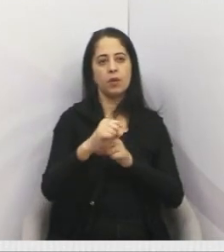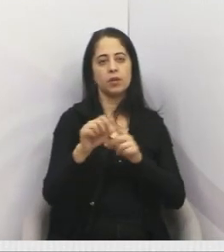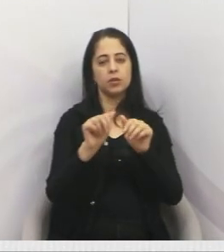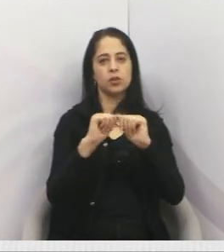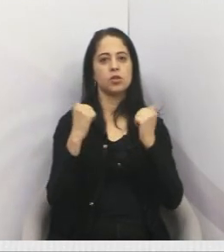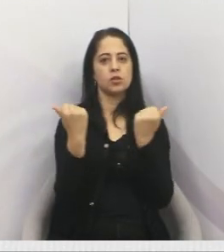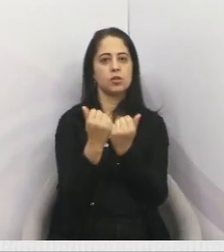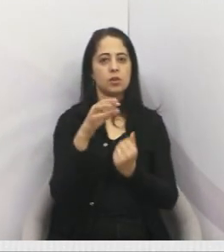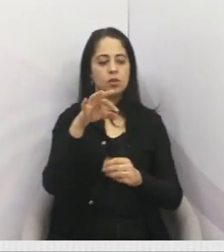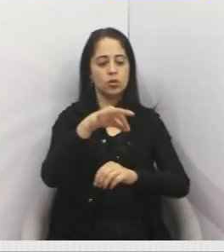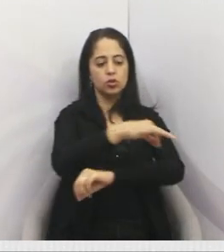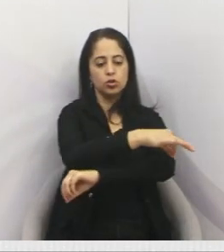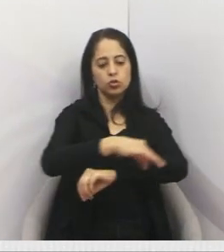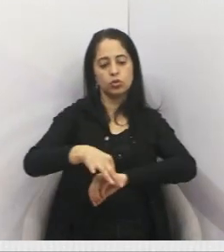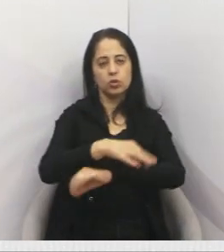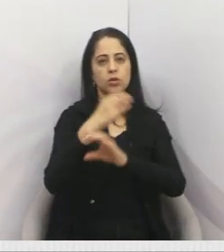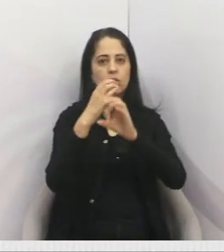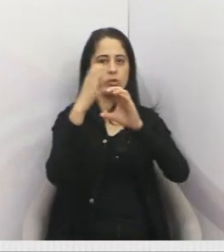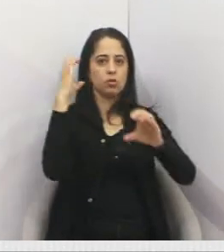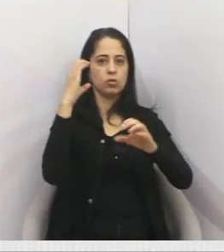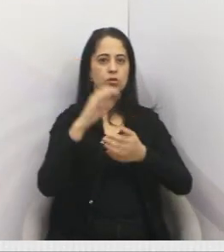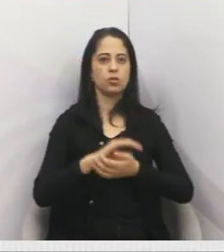dos Engenheiros e Arquitetos.